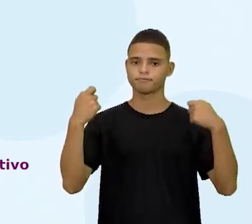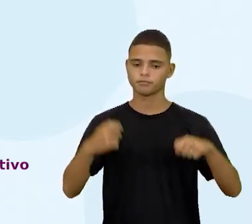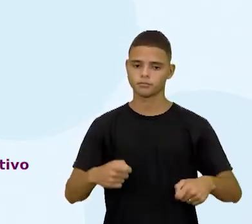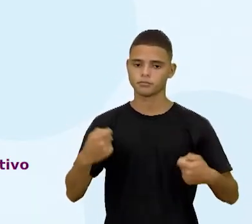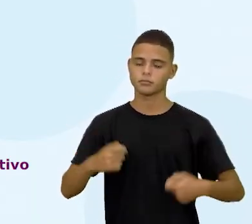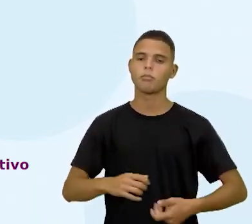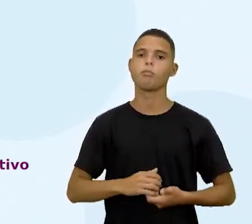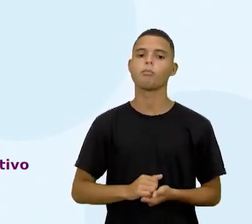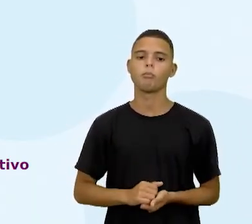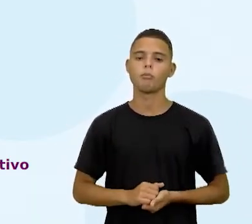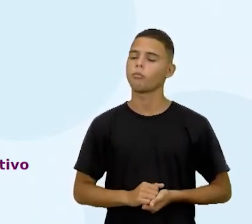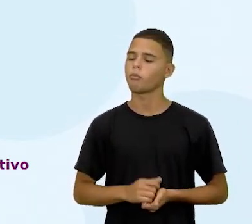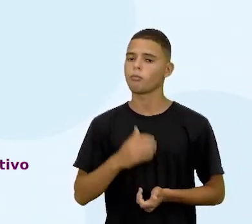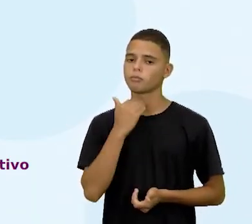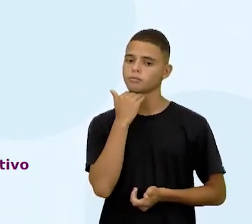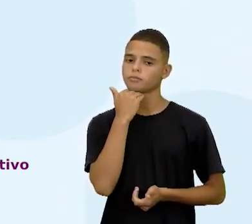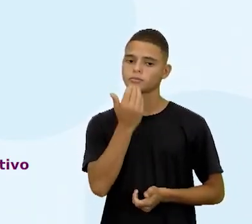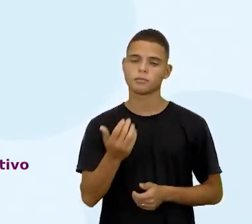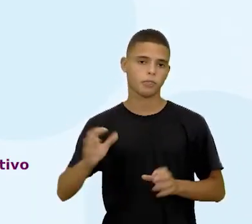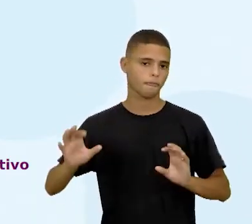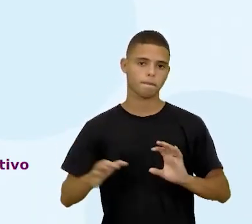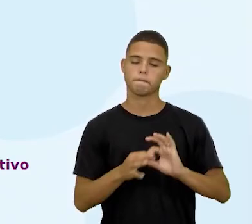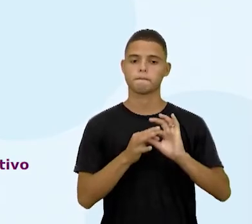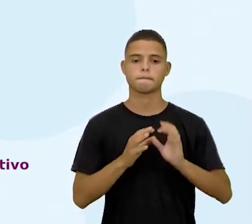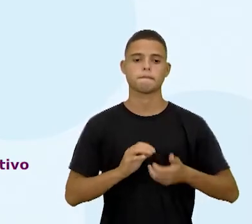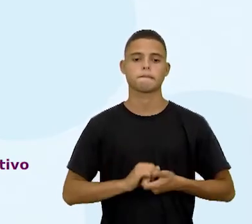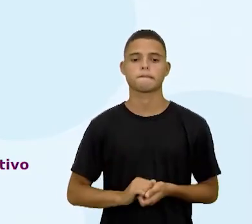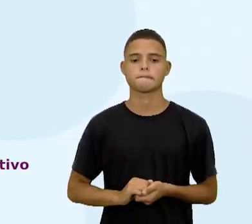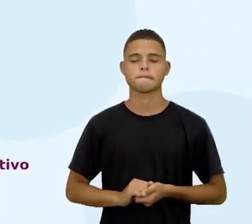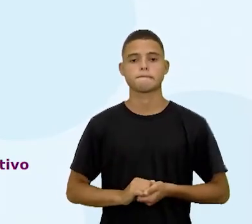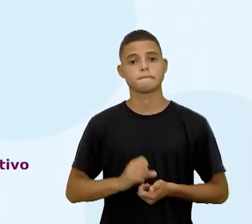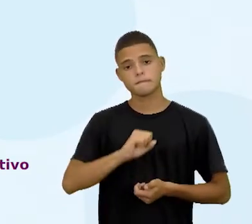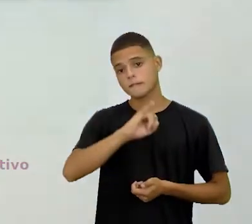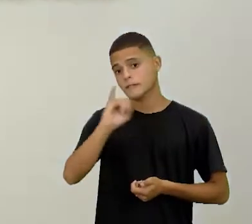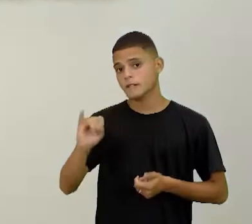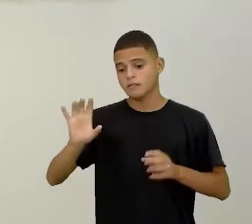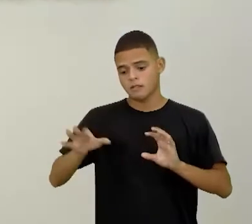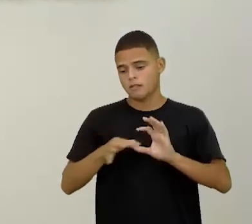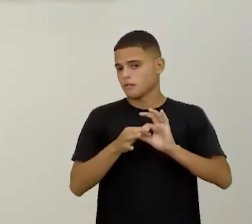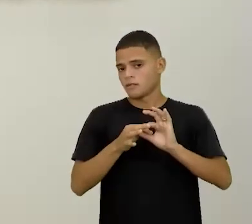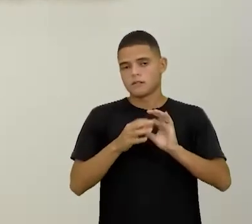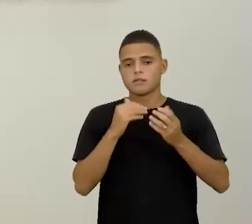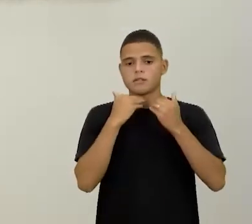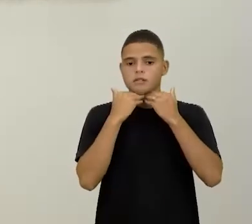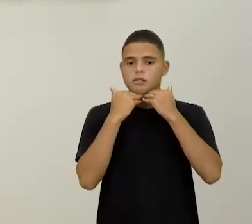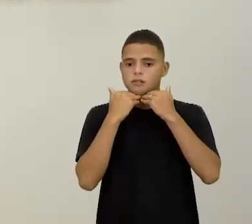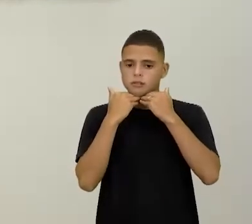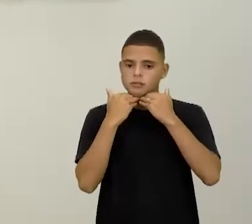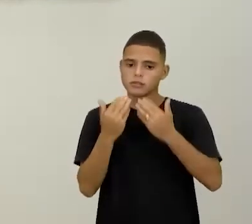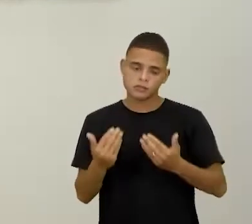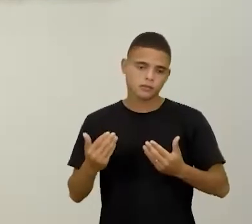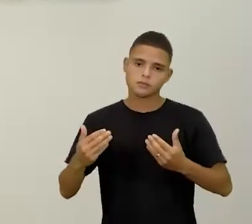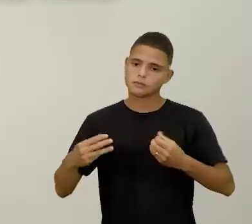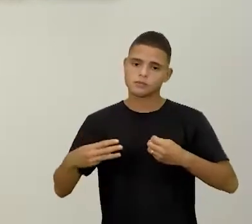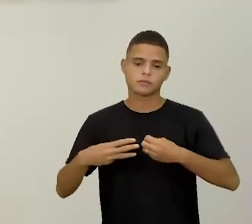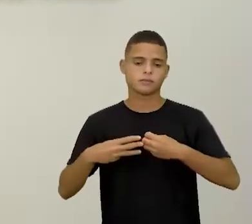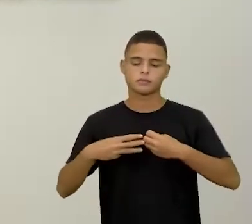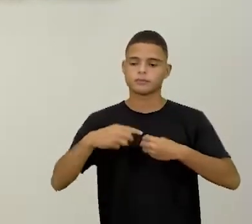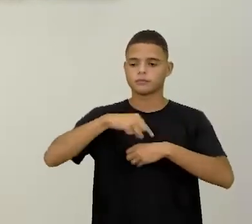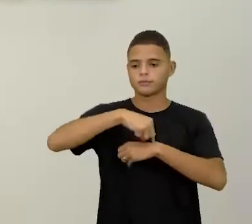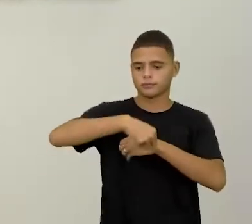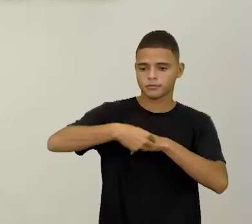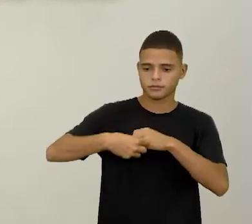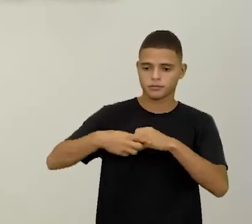for eletronegativo, ele não faz polaridade. Se ele não fizer polaridade, ele não vai